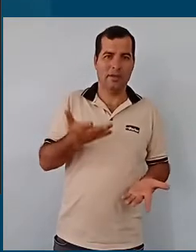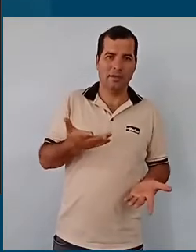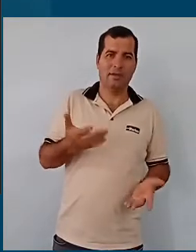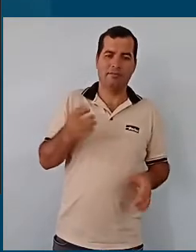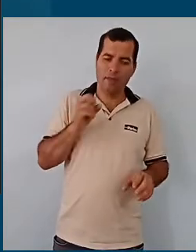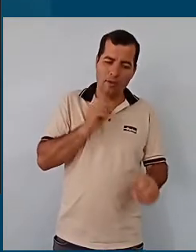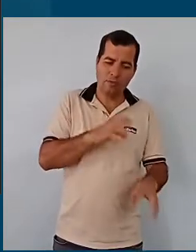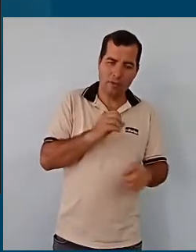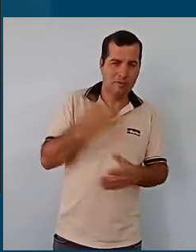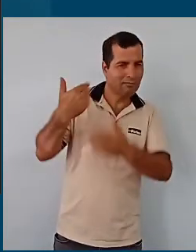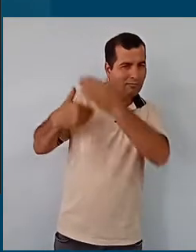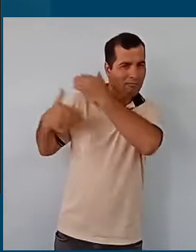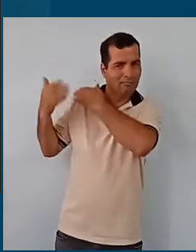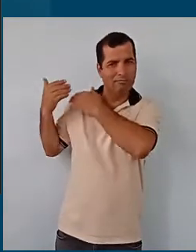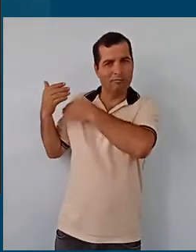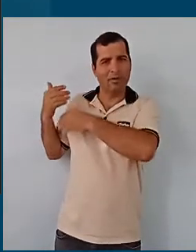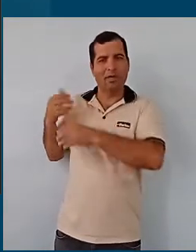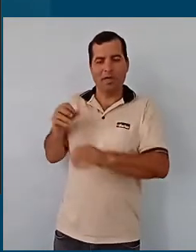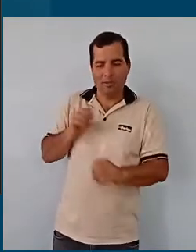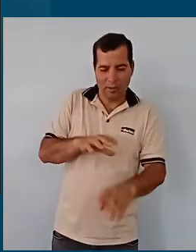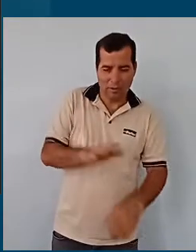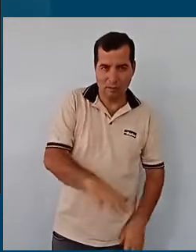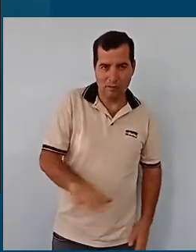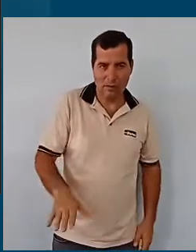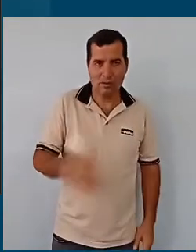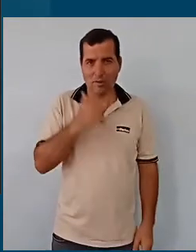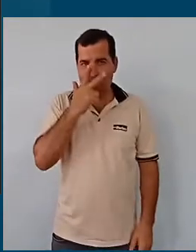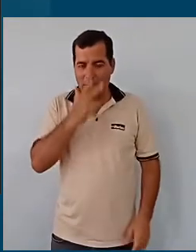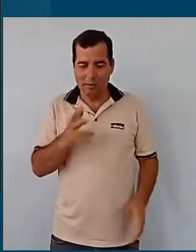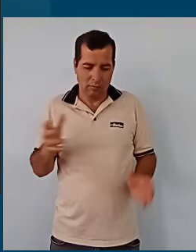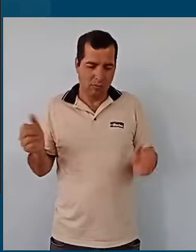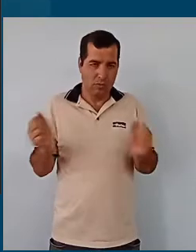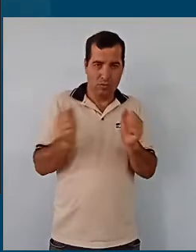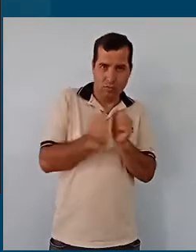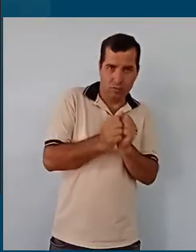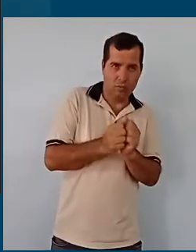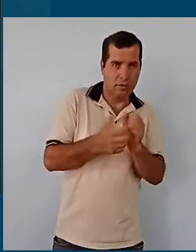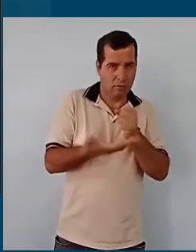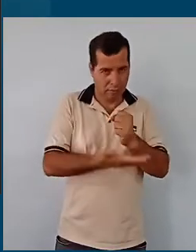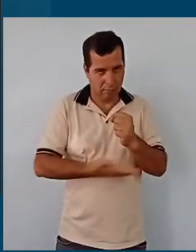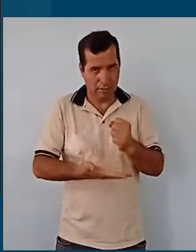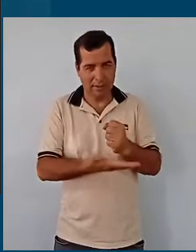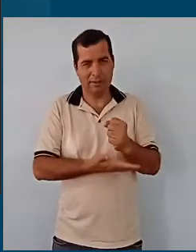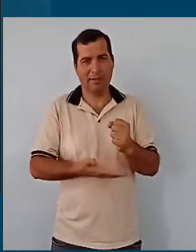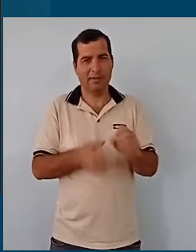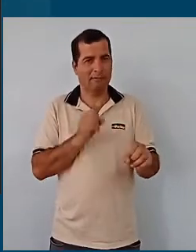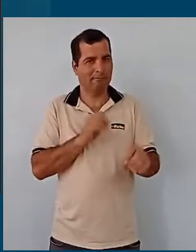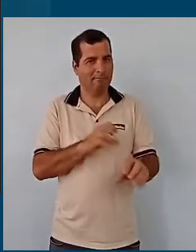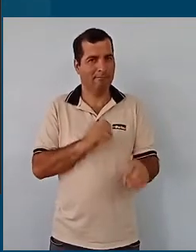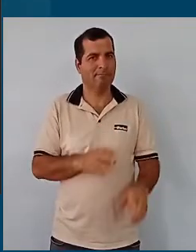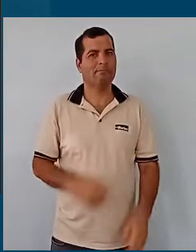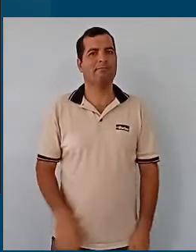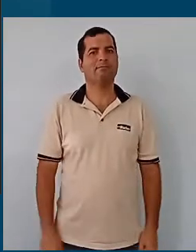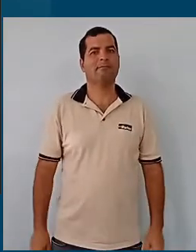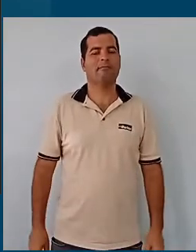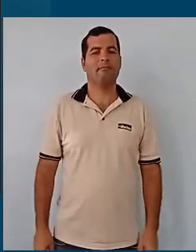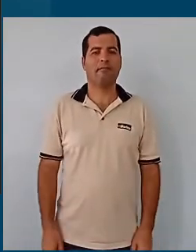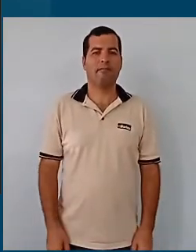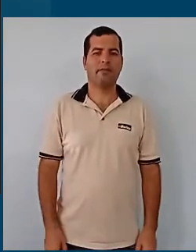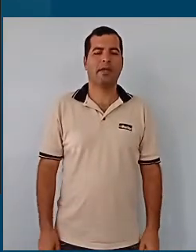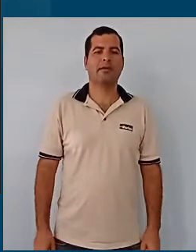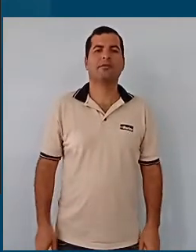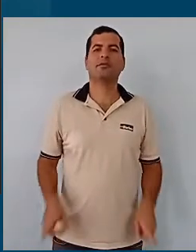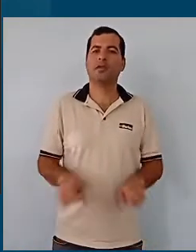da educação infantil, né, como parte da educação básica, é muito frequente que ainda